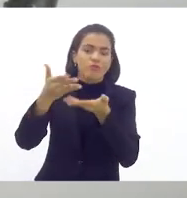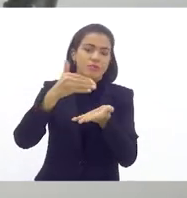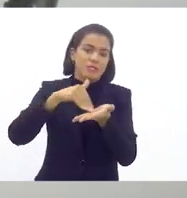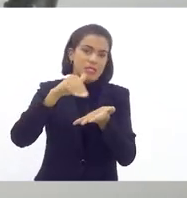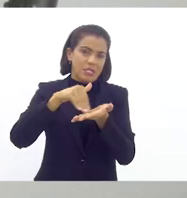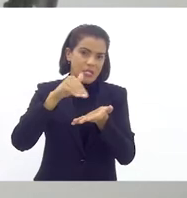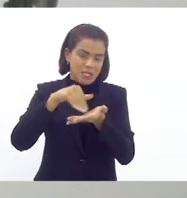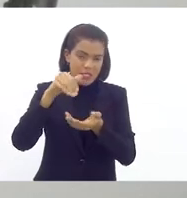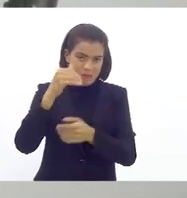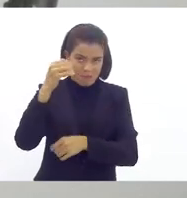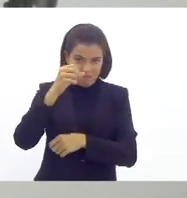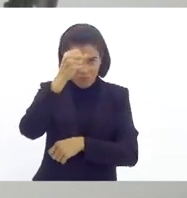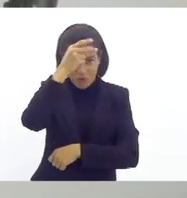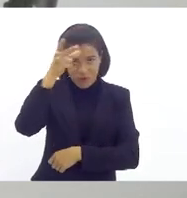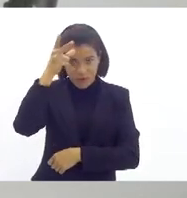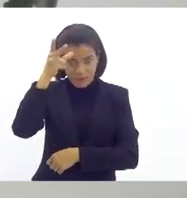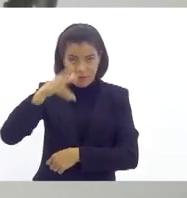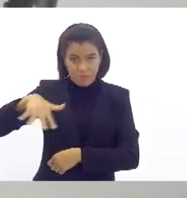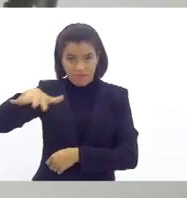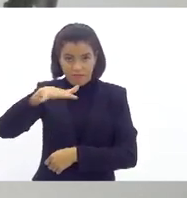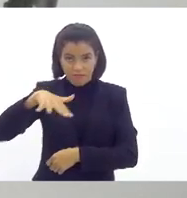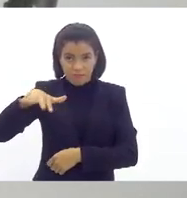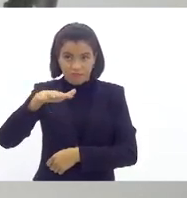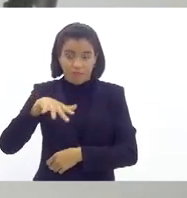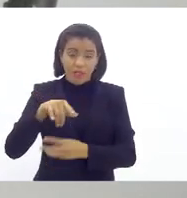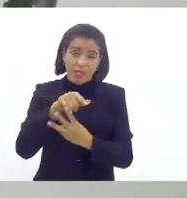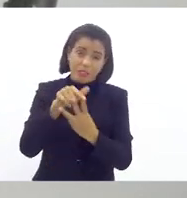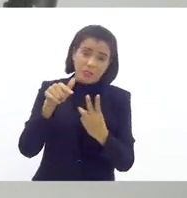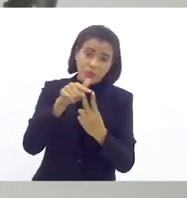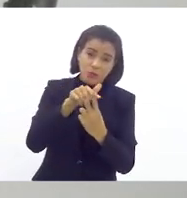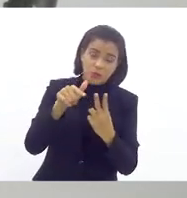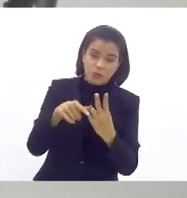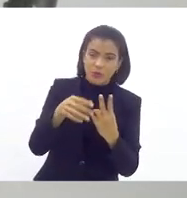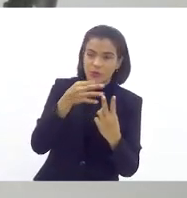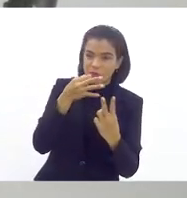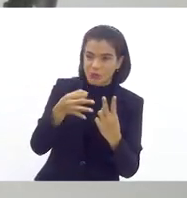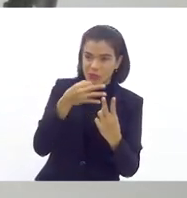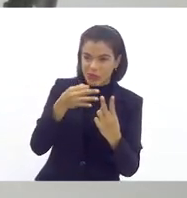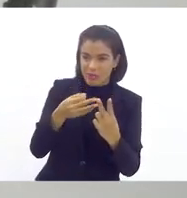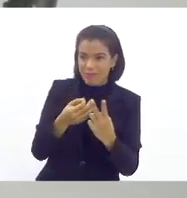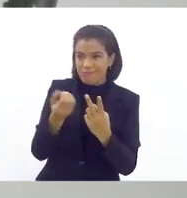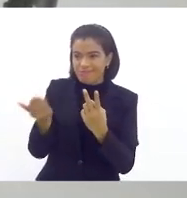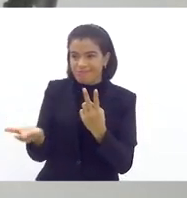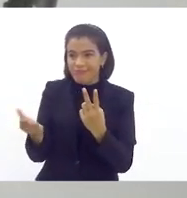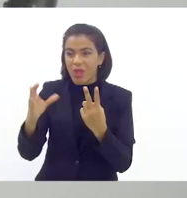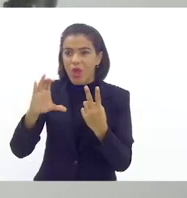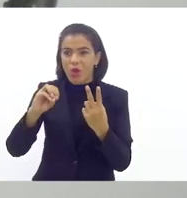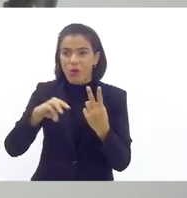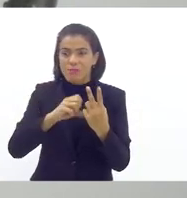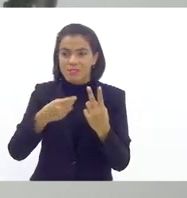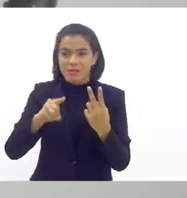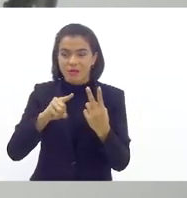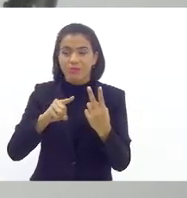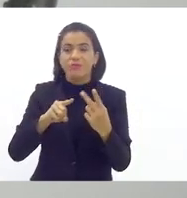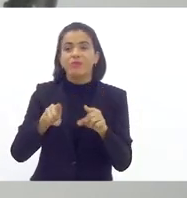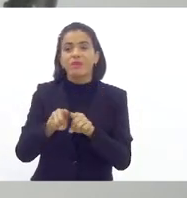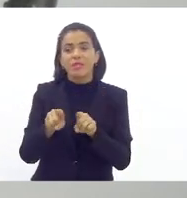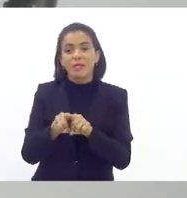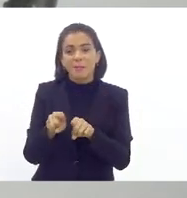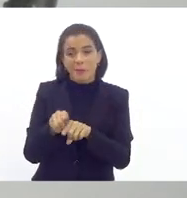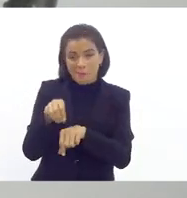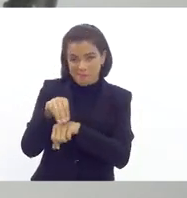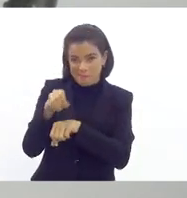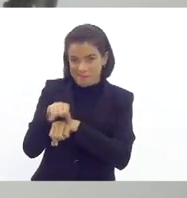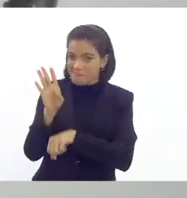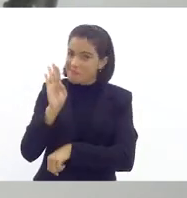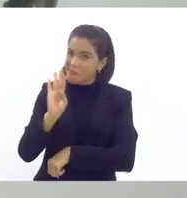de educação da região. Essas seriam minhas duas sugestões para a comissão. E queria trazer aqui um comunicado